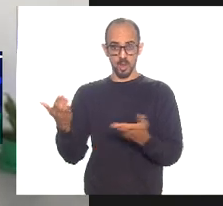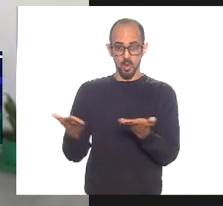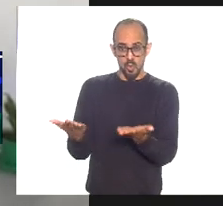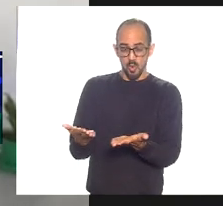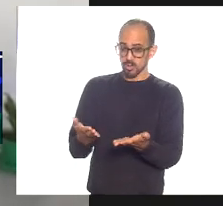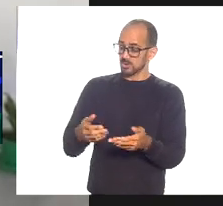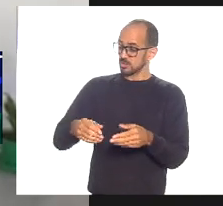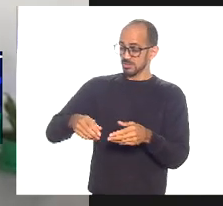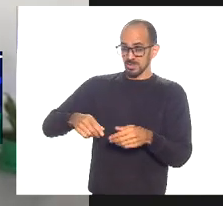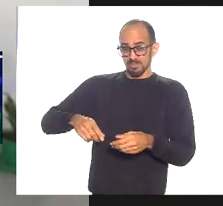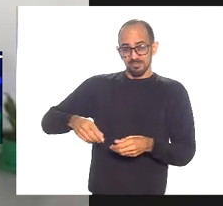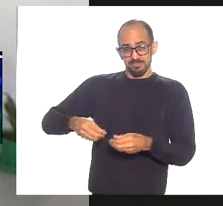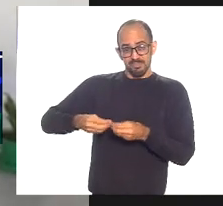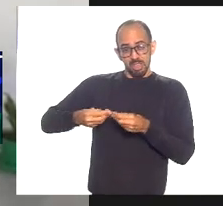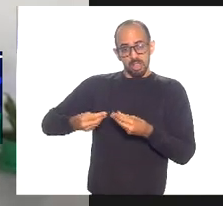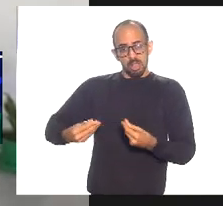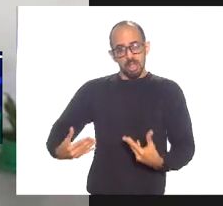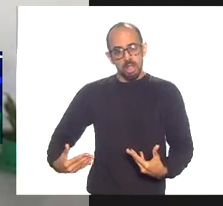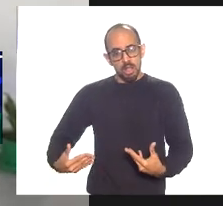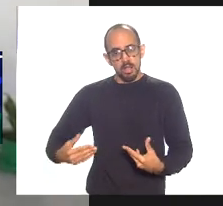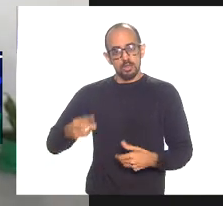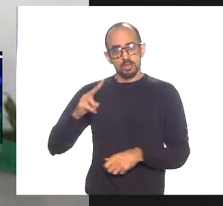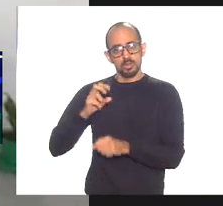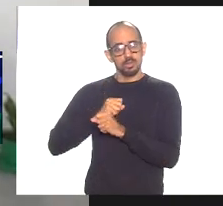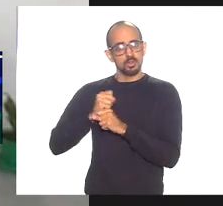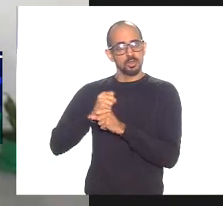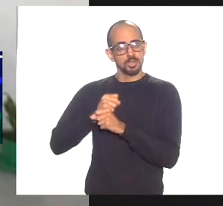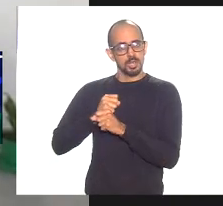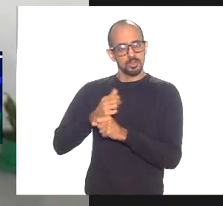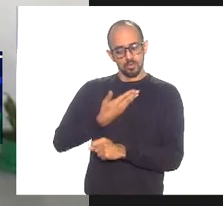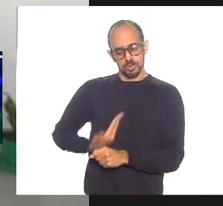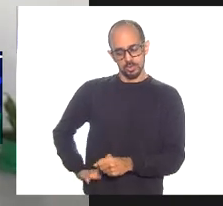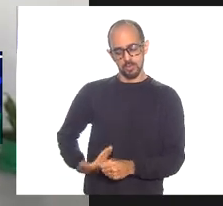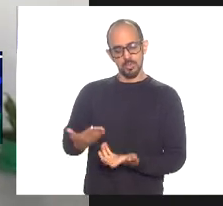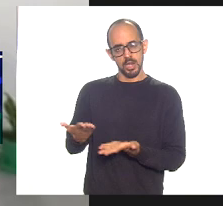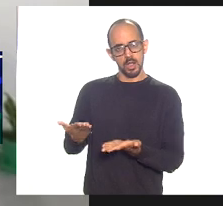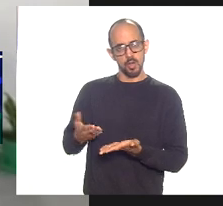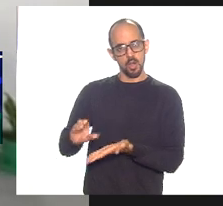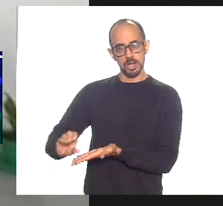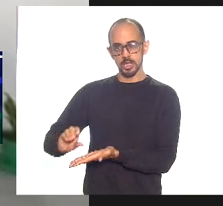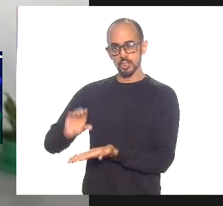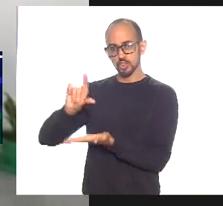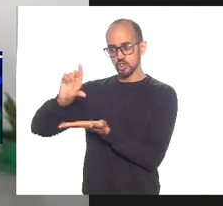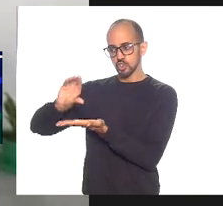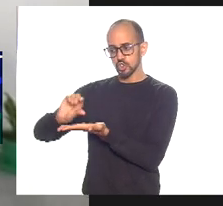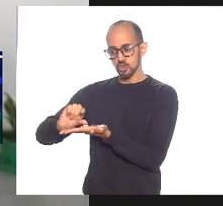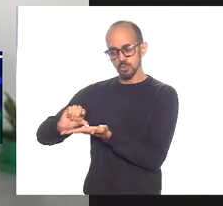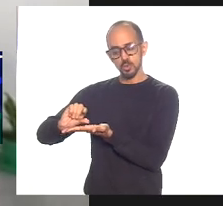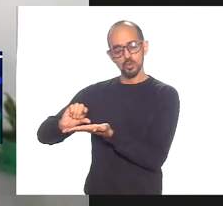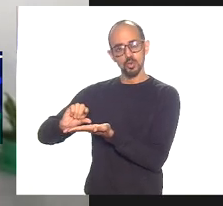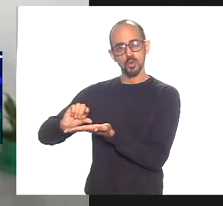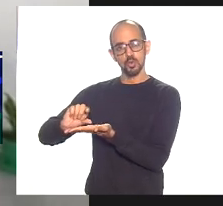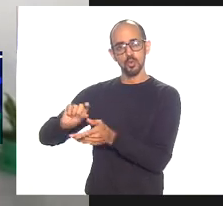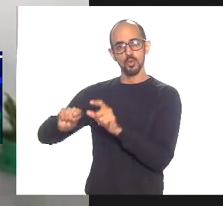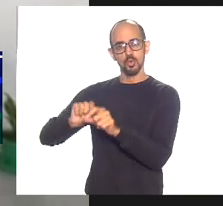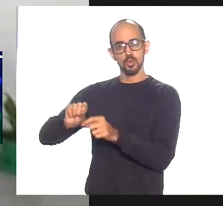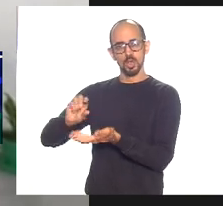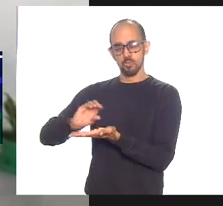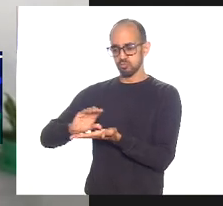muito precarizado nos últimos dois anos com esse governo porque retirou é é